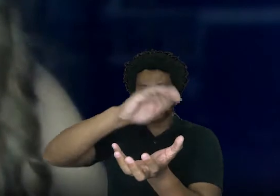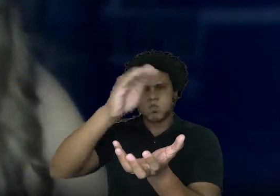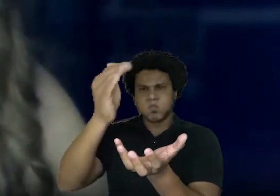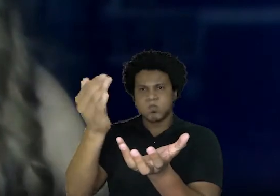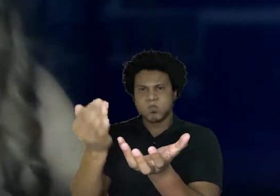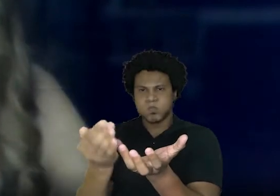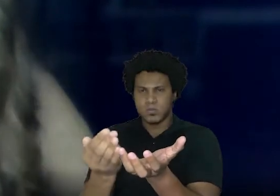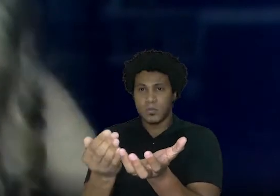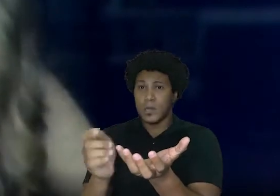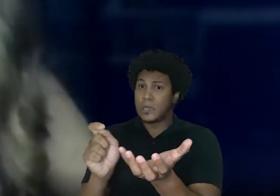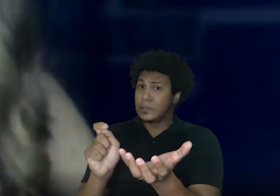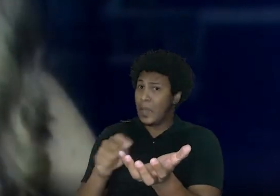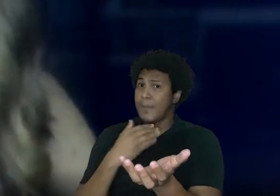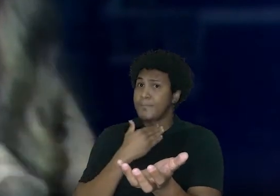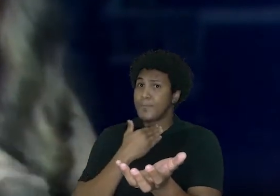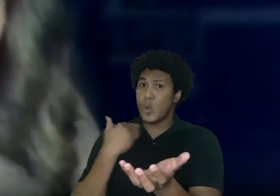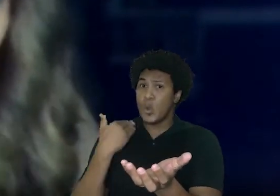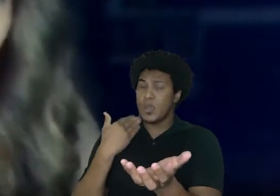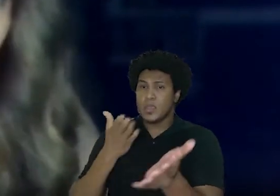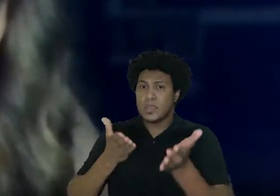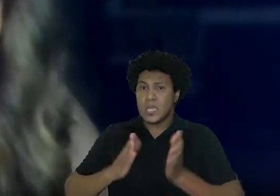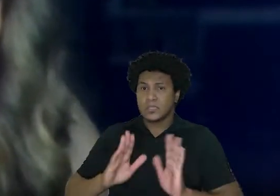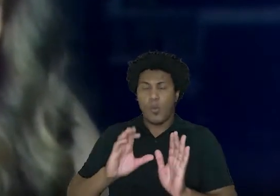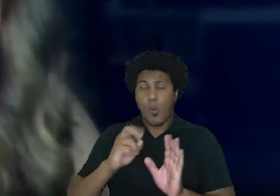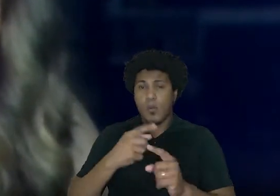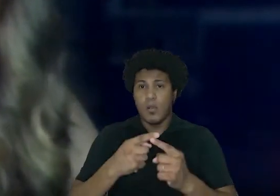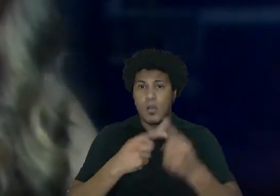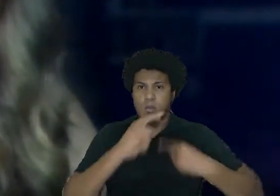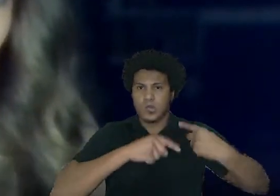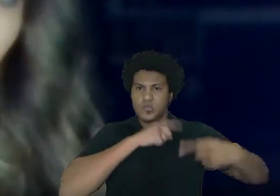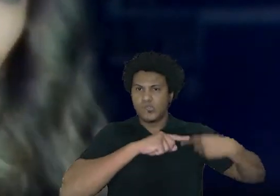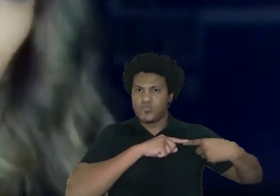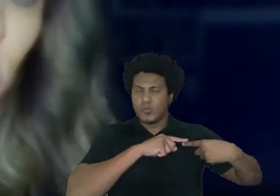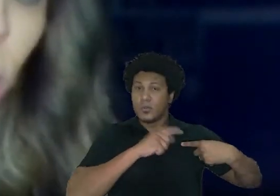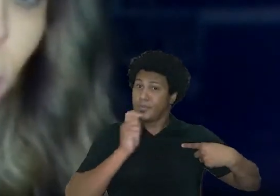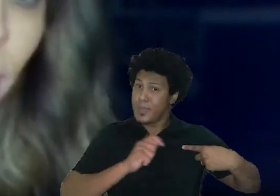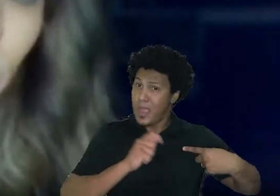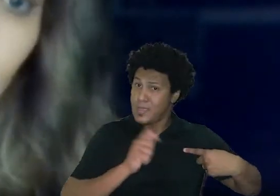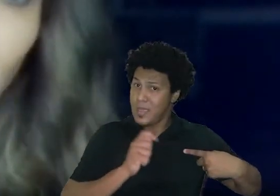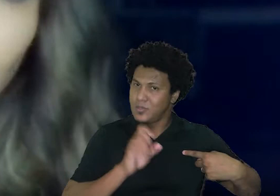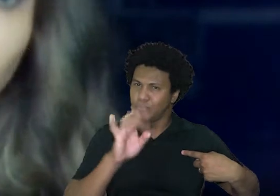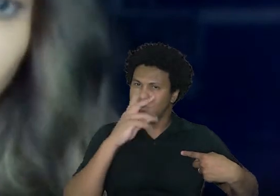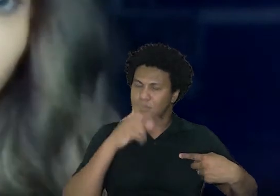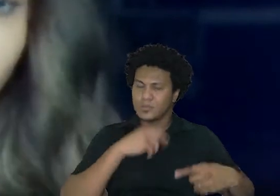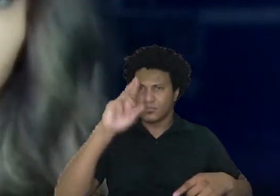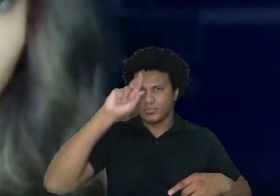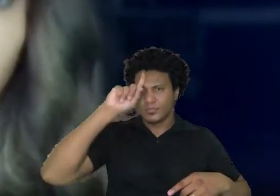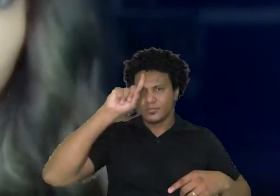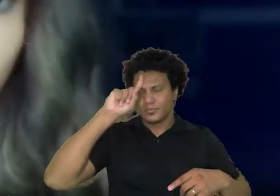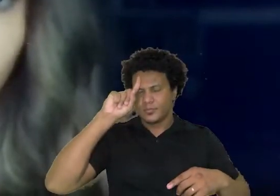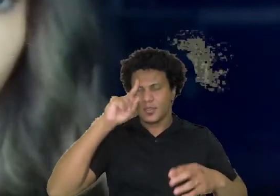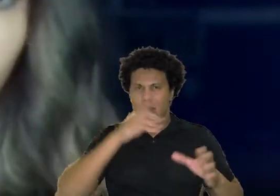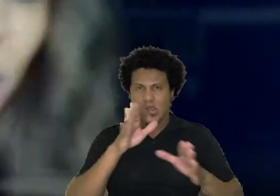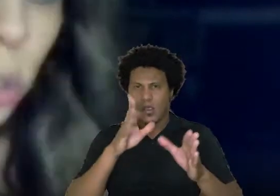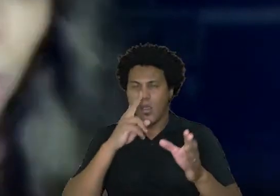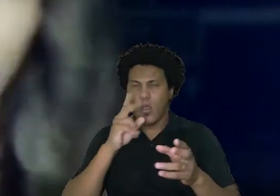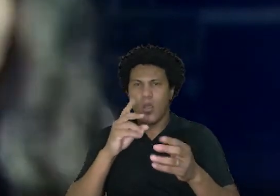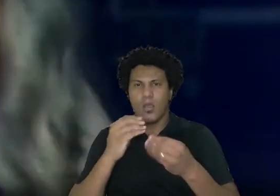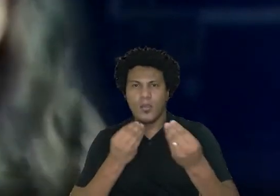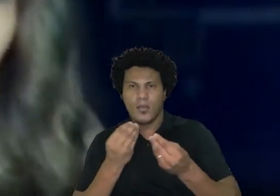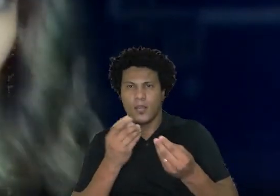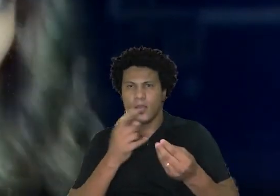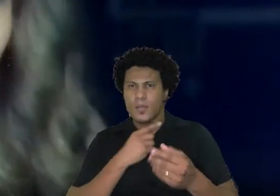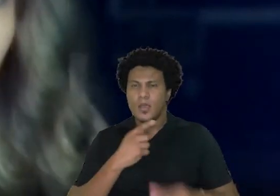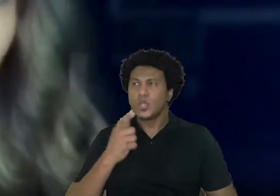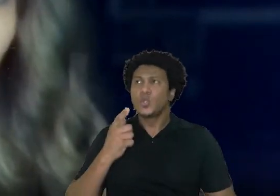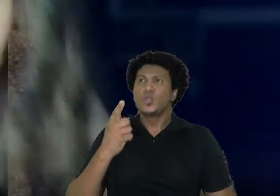cresce, trabalha e morre. Se você admite que a Terra é redonda, você admite também que é possível morrer antes de nascer. Que o tempo pode